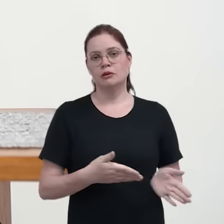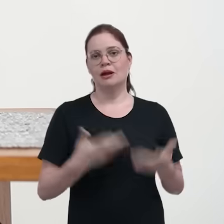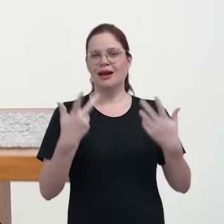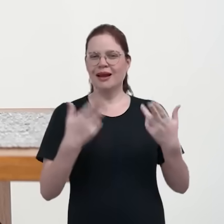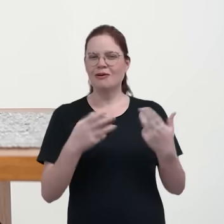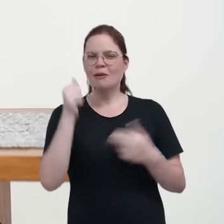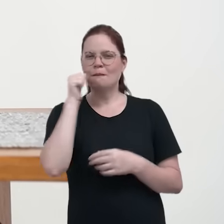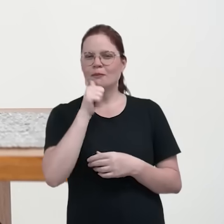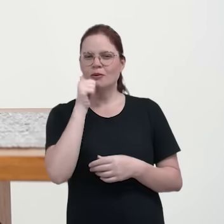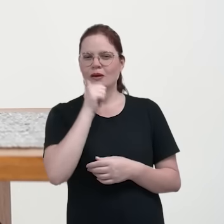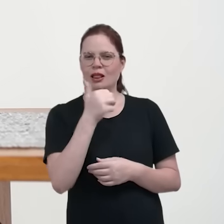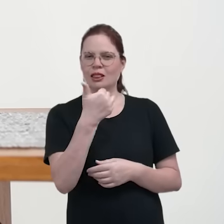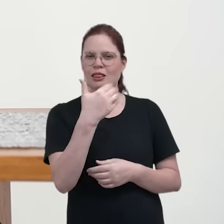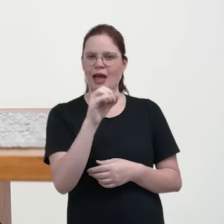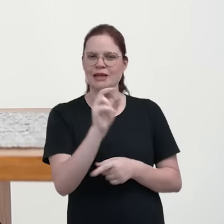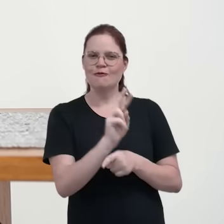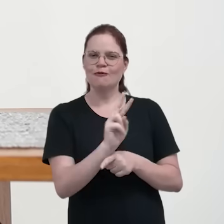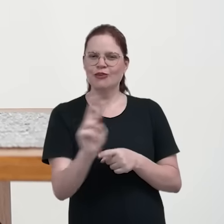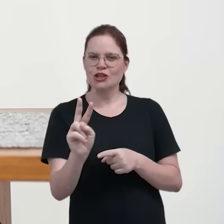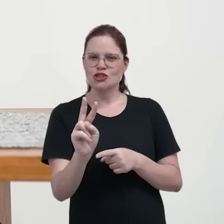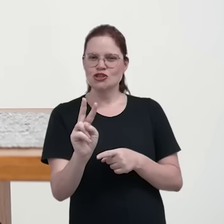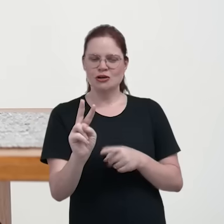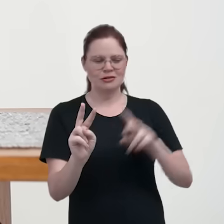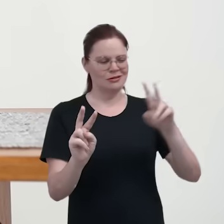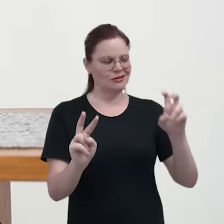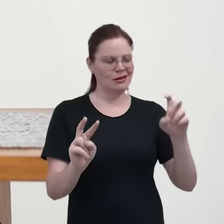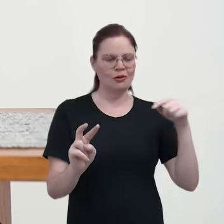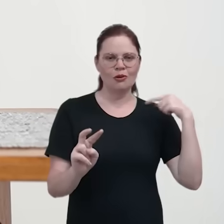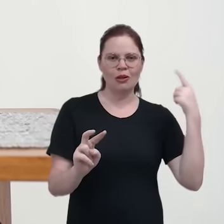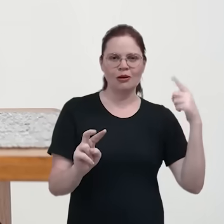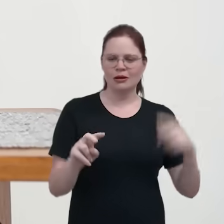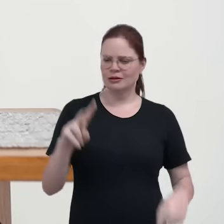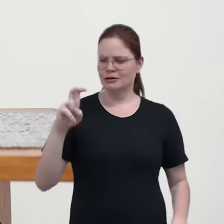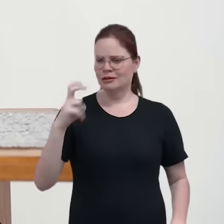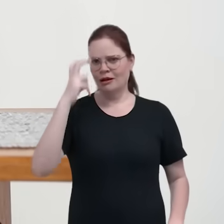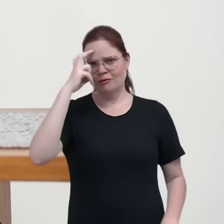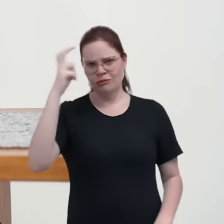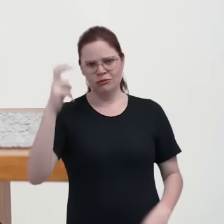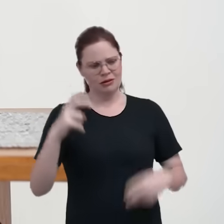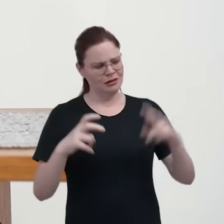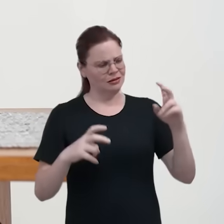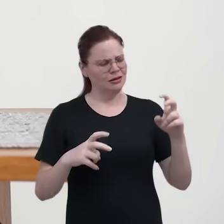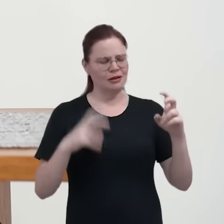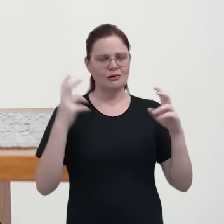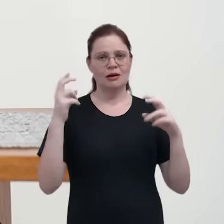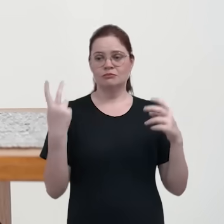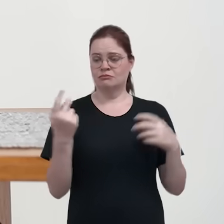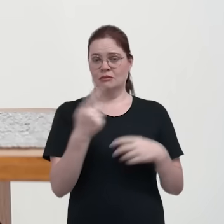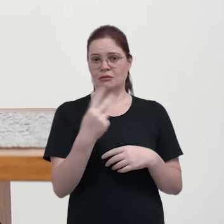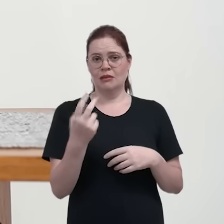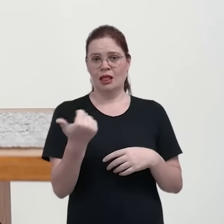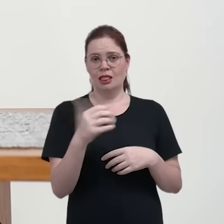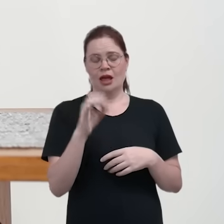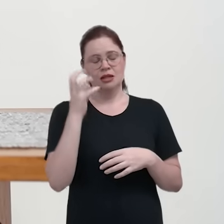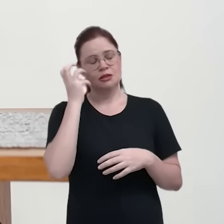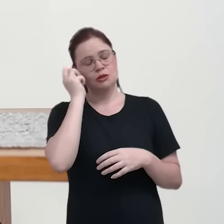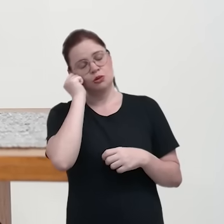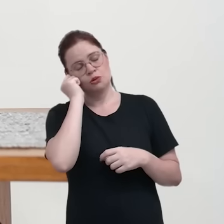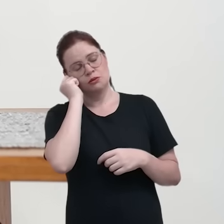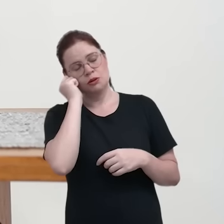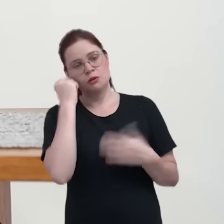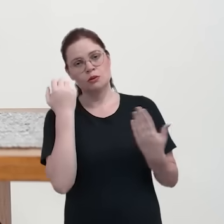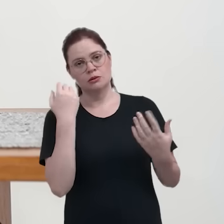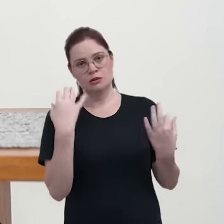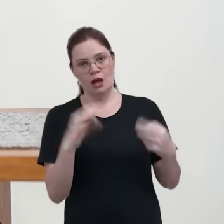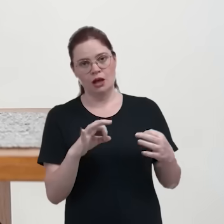dormiam. E quando a igreja dorme, a obra do